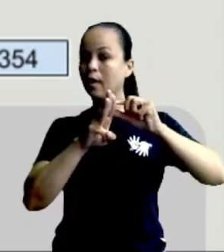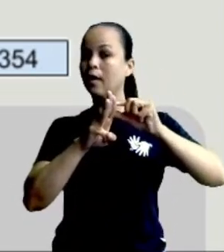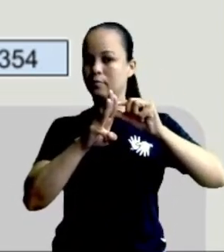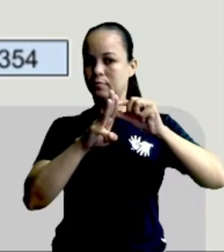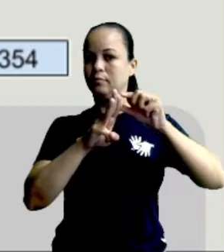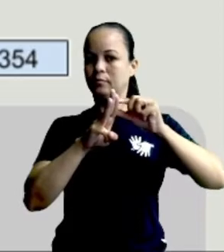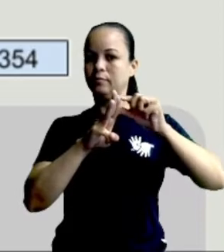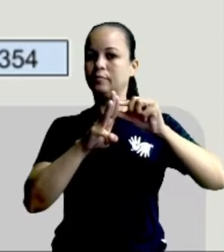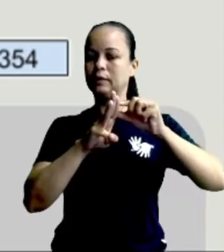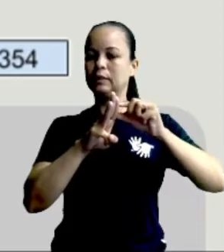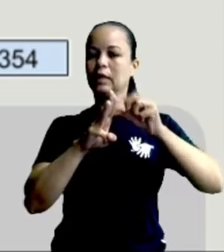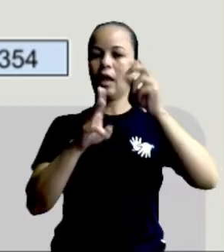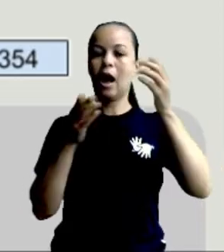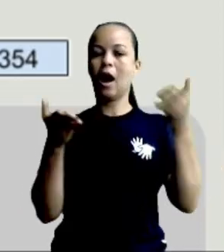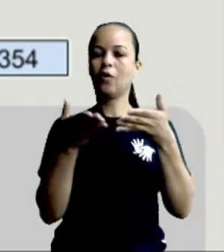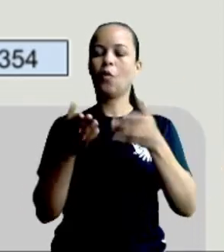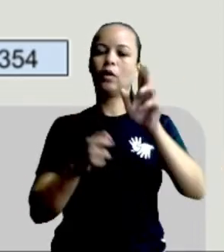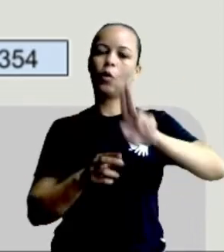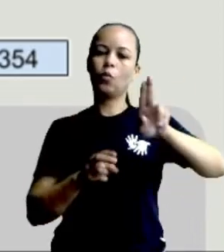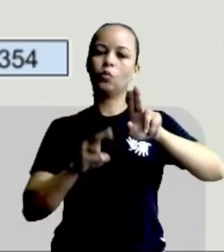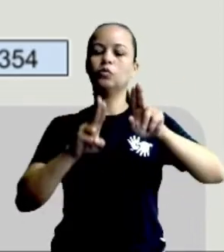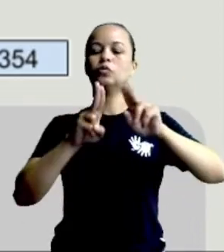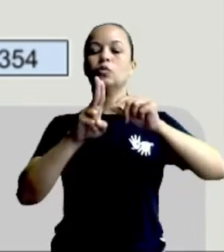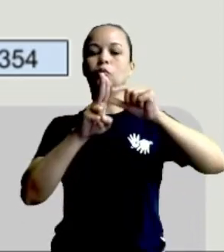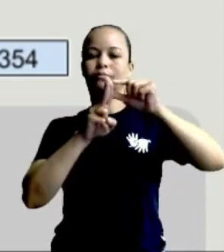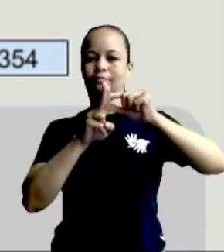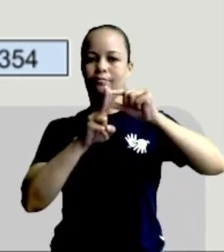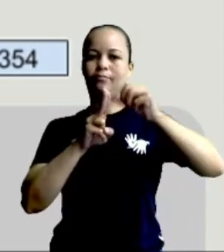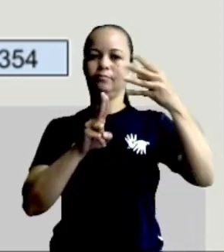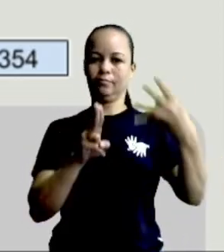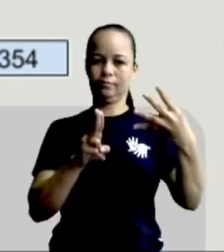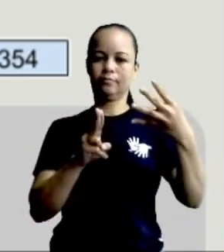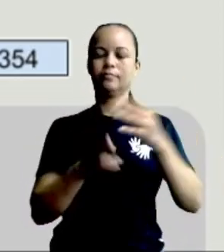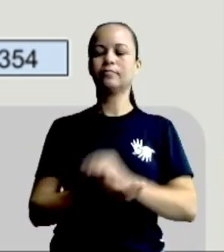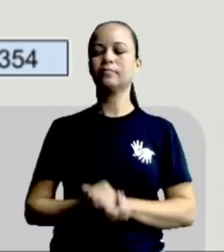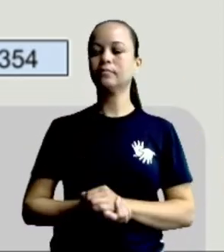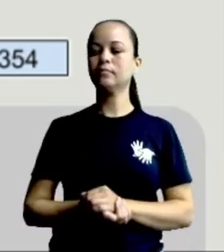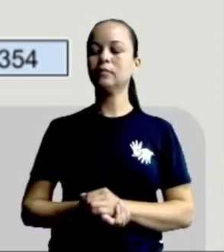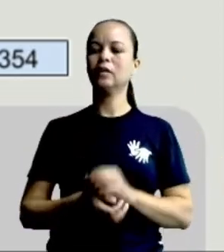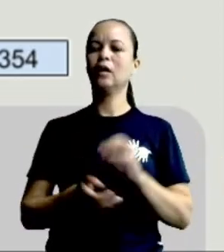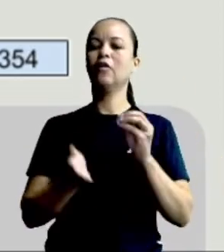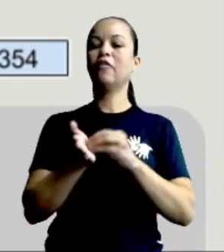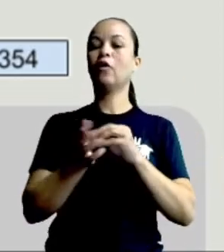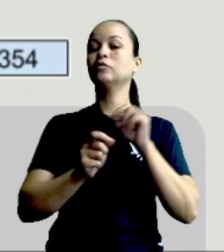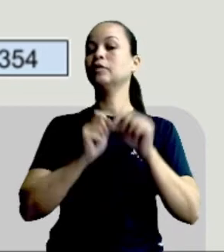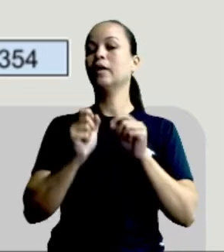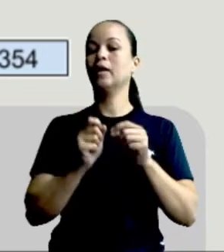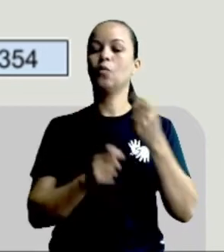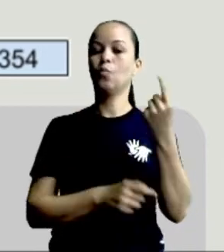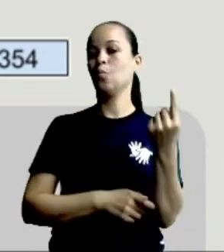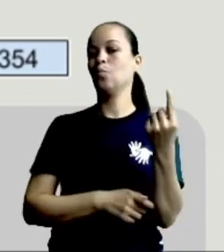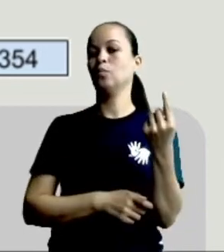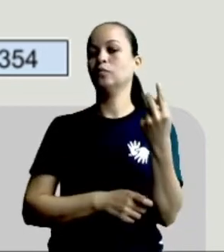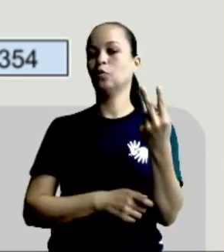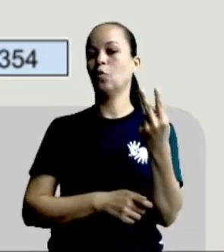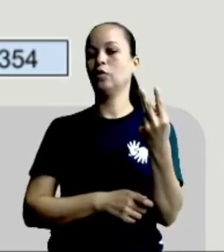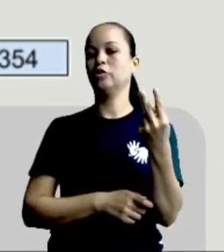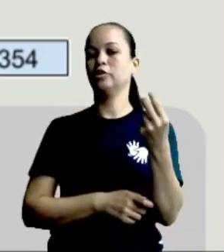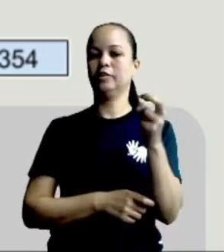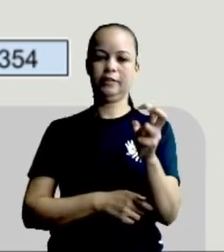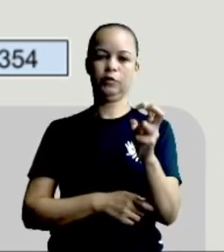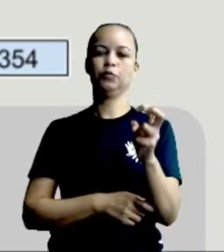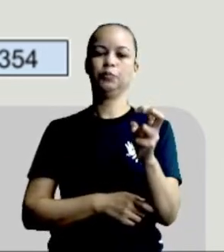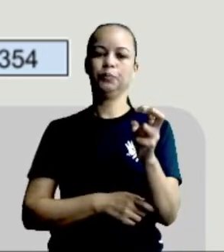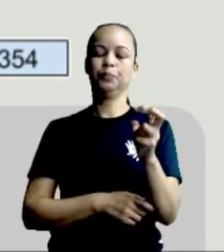acima de 300. E aí agora eu vou usar o 4 na dezena. Então, quem sobra lá na unidade? 1, 2 e